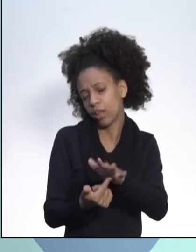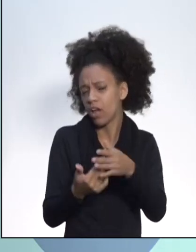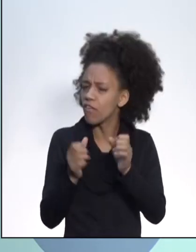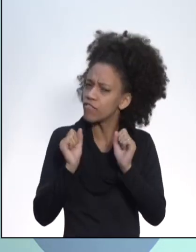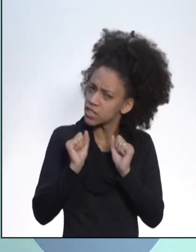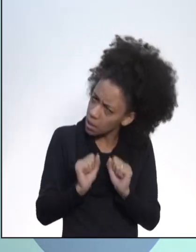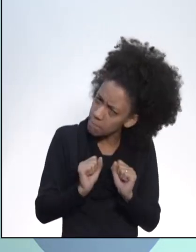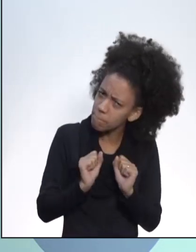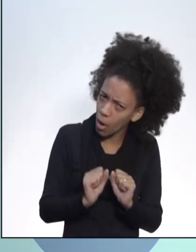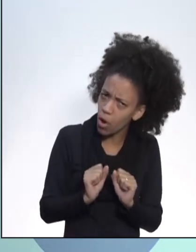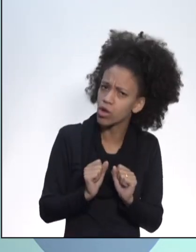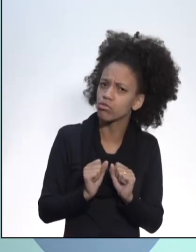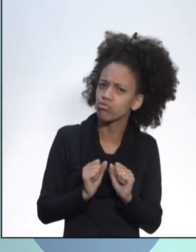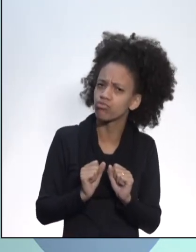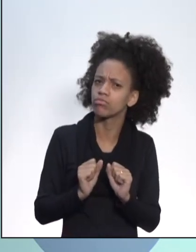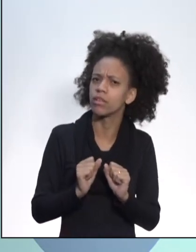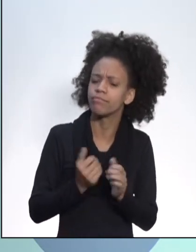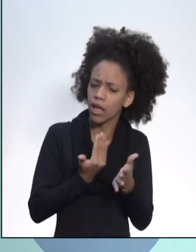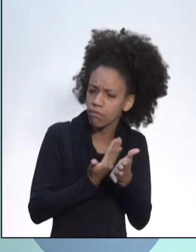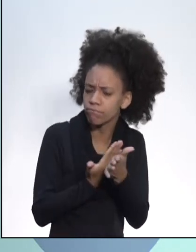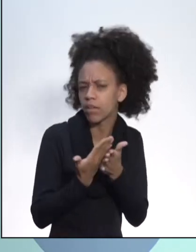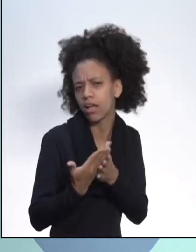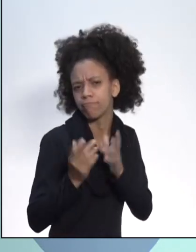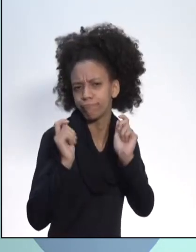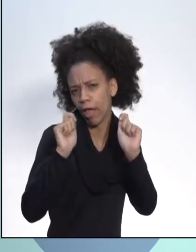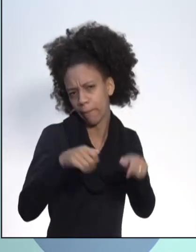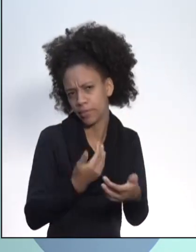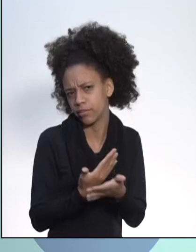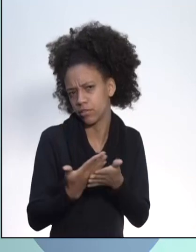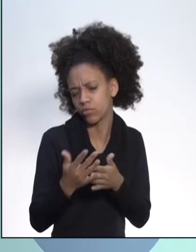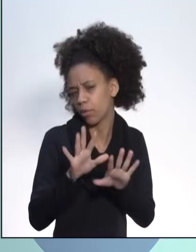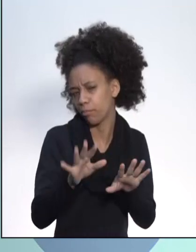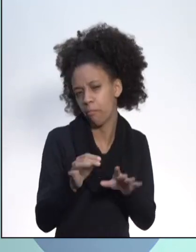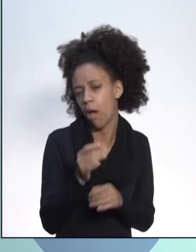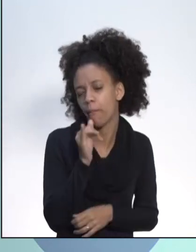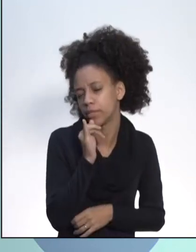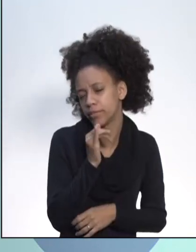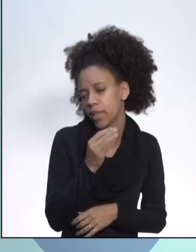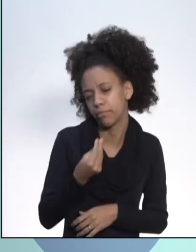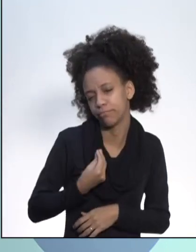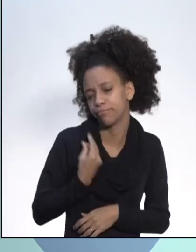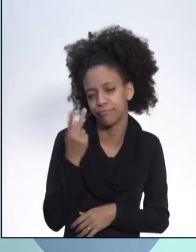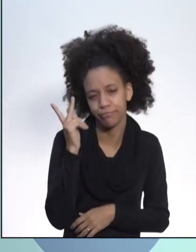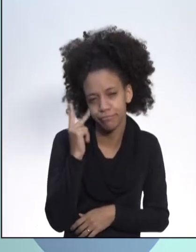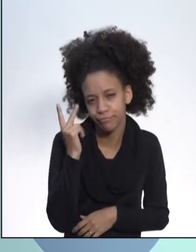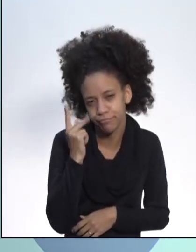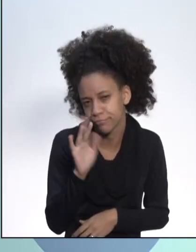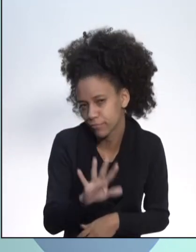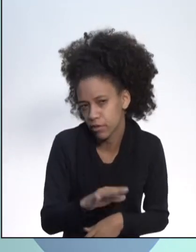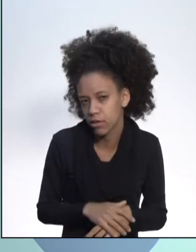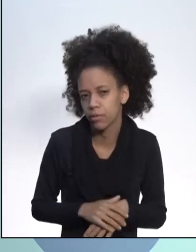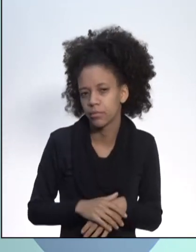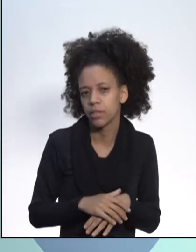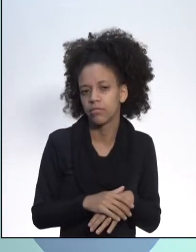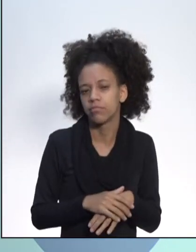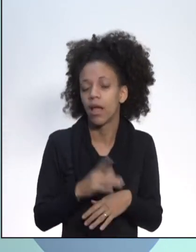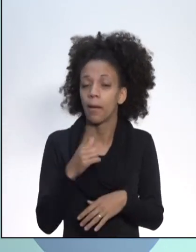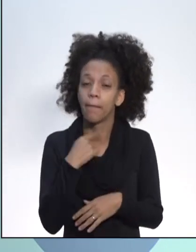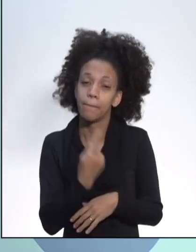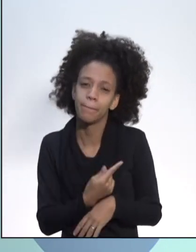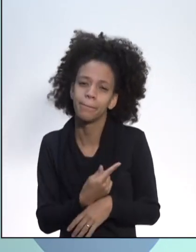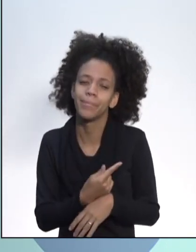ter uma iniciativa social, vou tirar um exemplo bem cotidiano da escola, trazer um pouquinho, né, para a gente